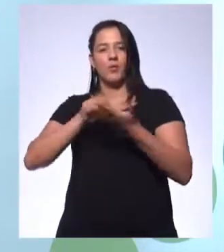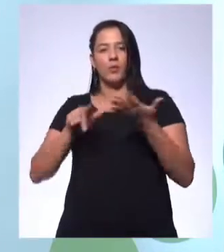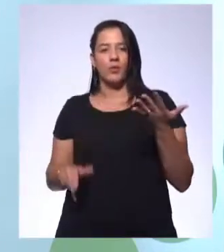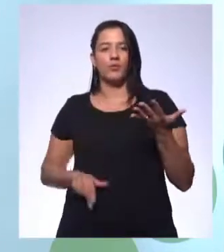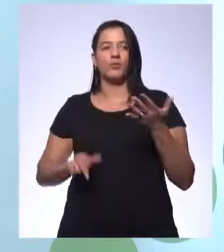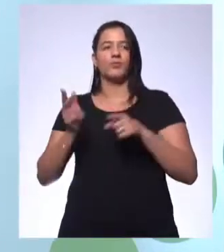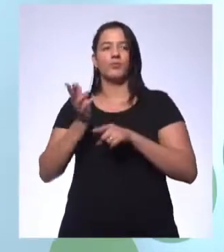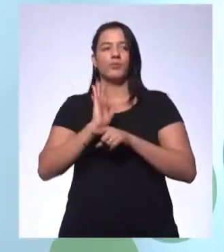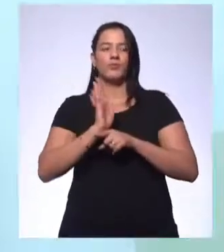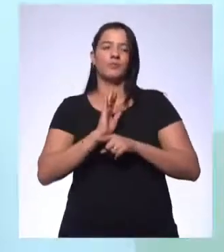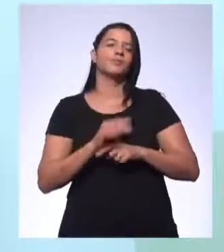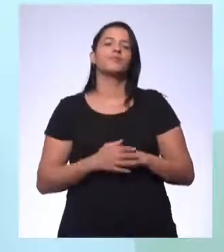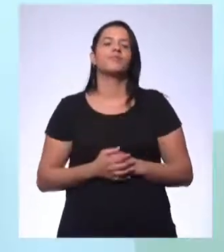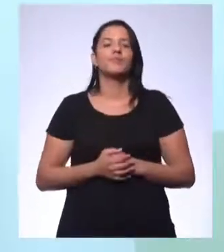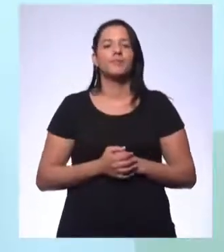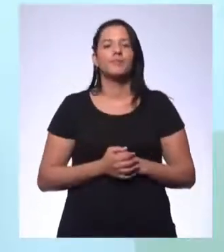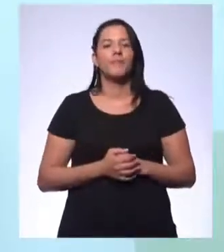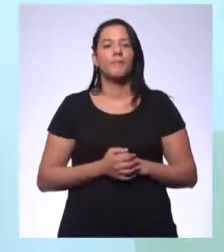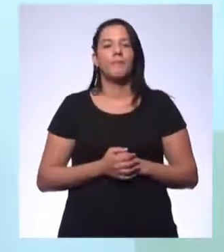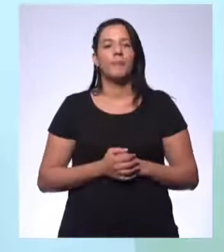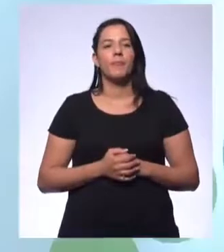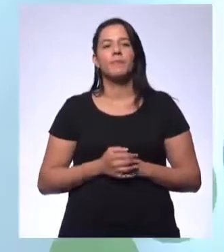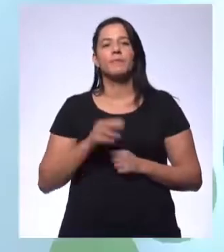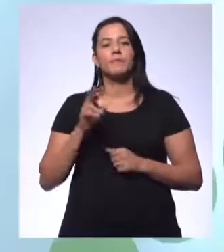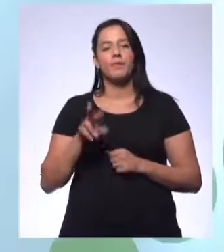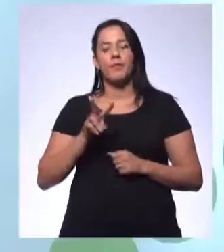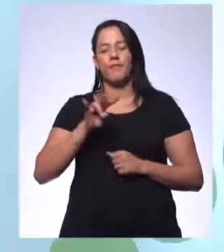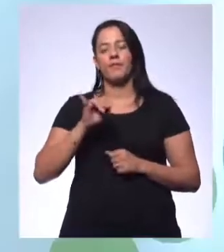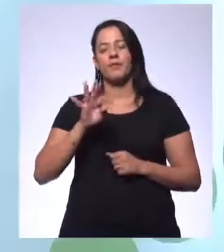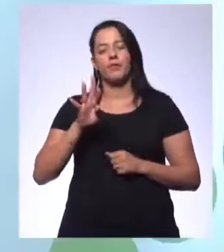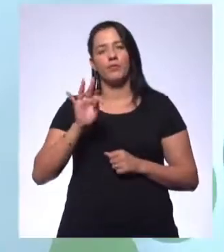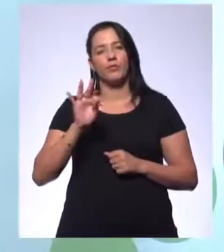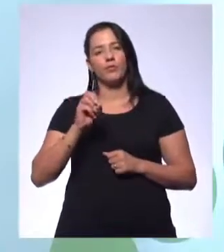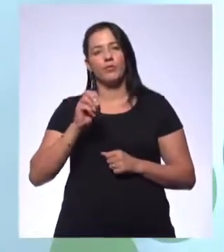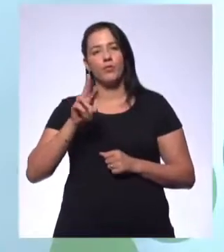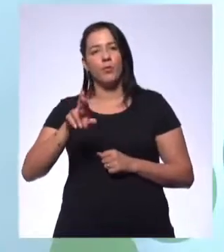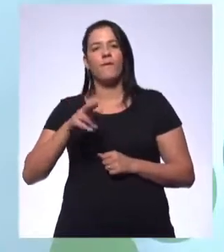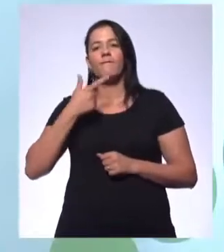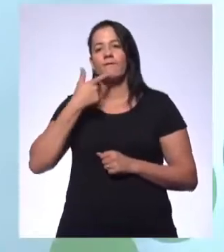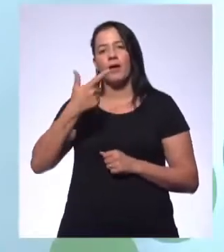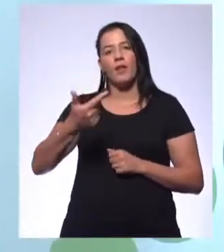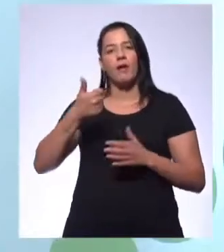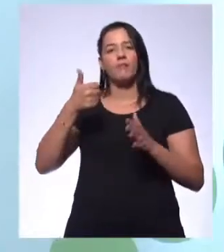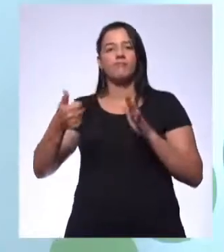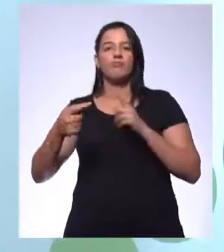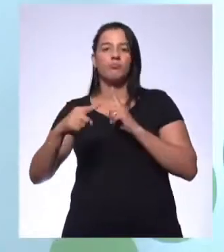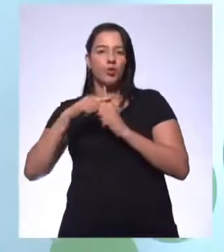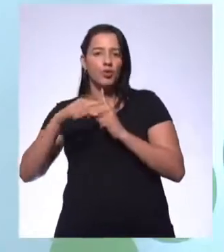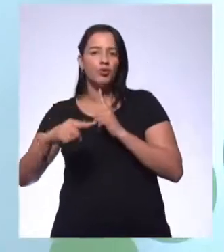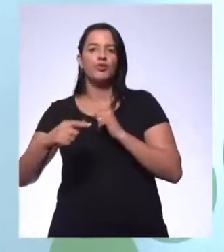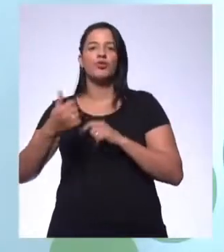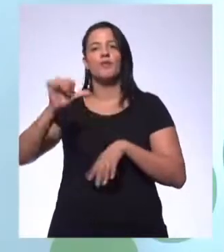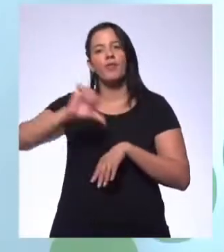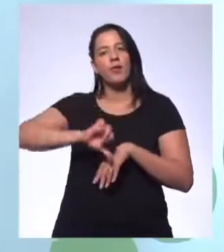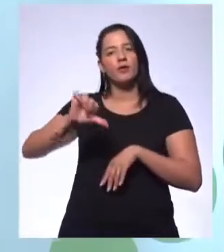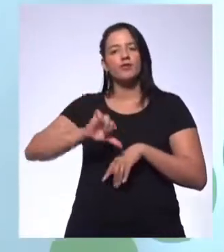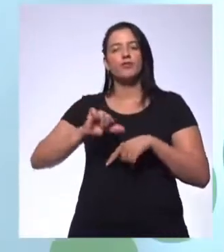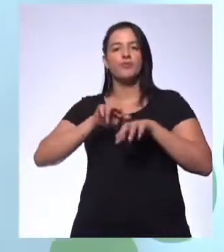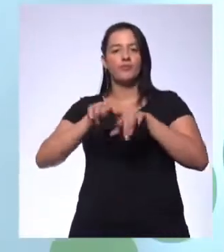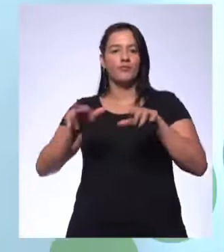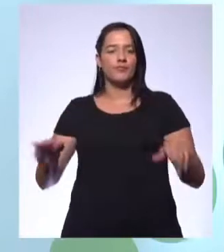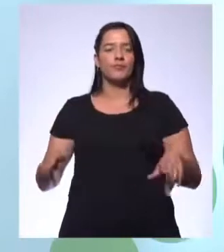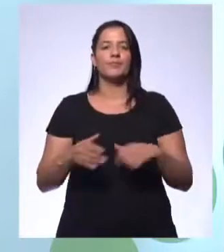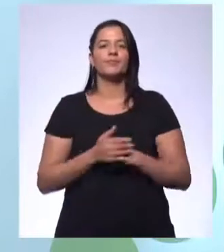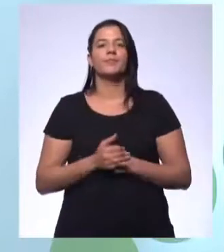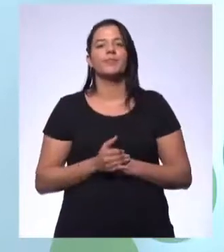do imparcial. Isto. O Vitor diz, apontar os pontos positivos e negativos. Né? Bastante gente aqui, olha.